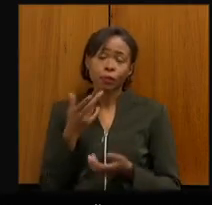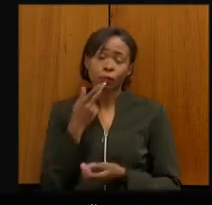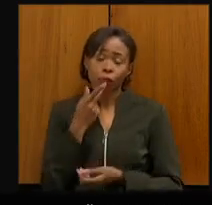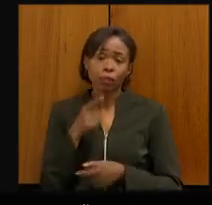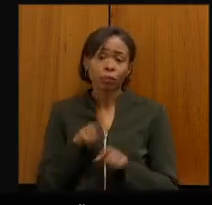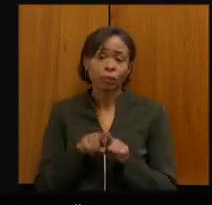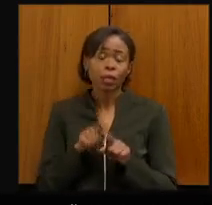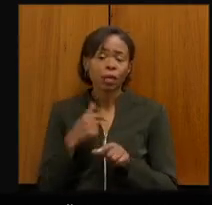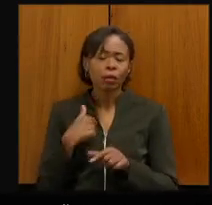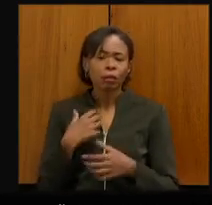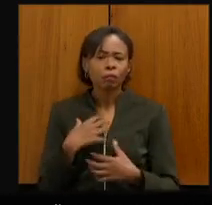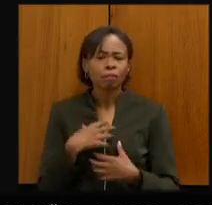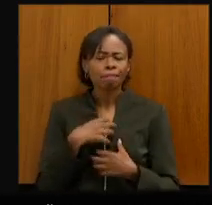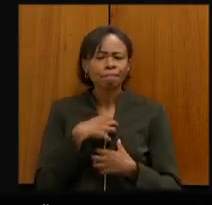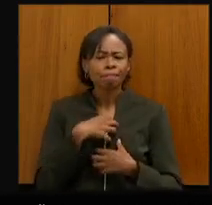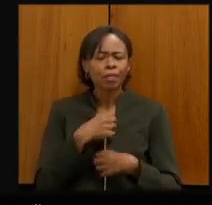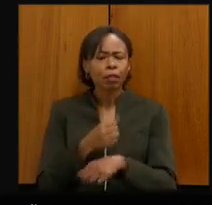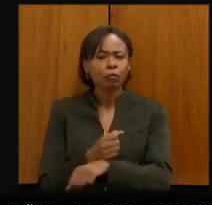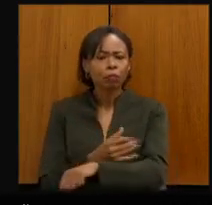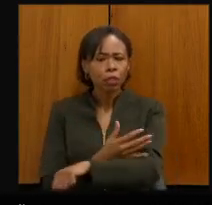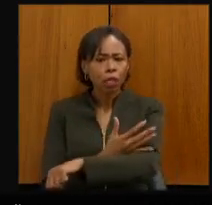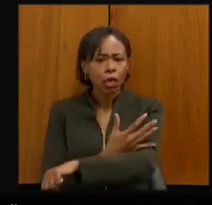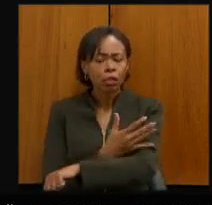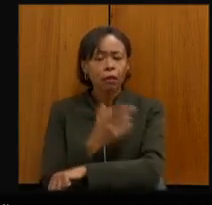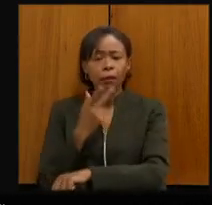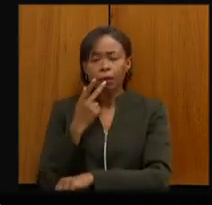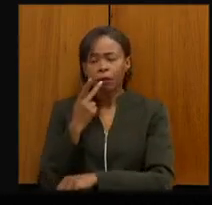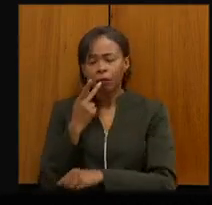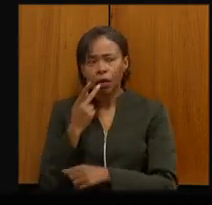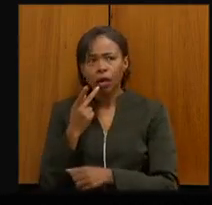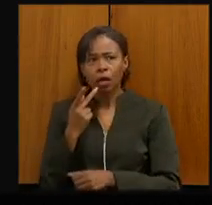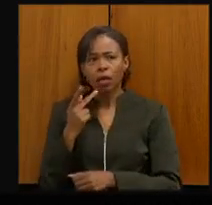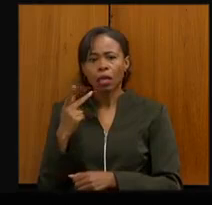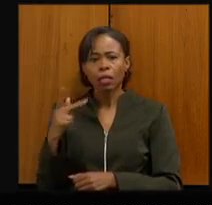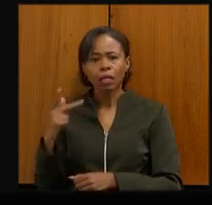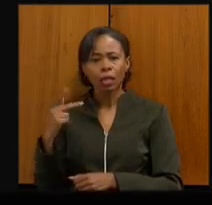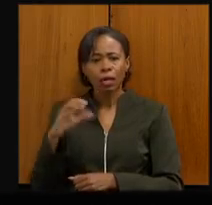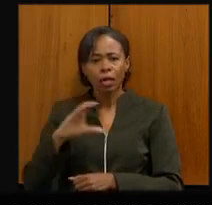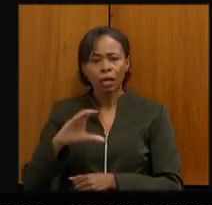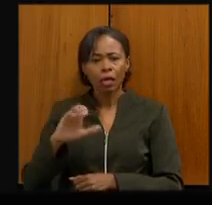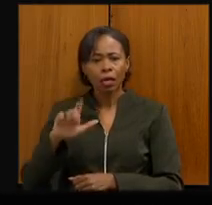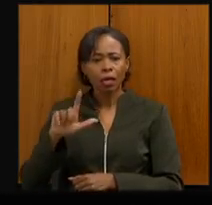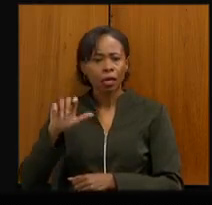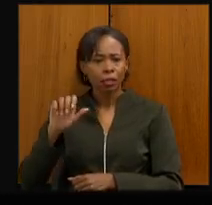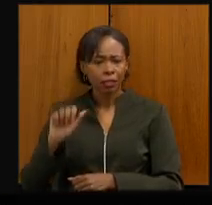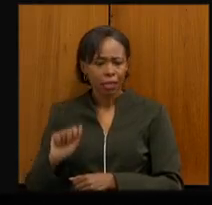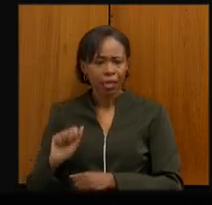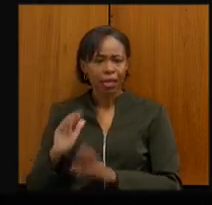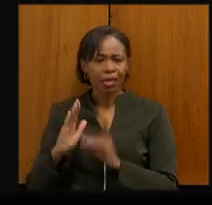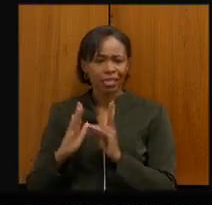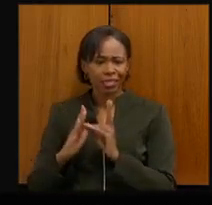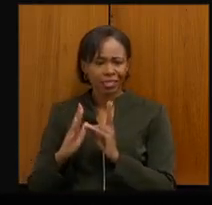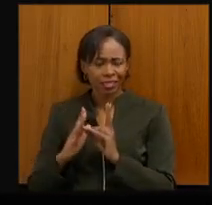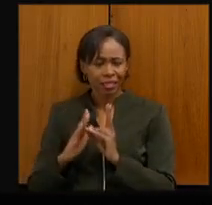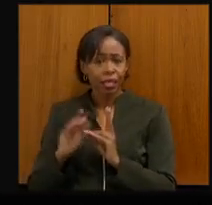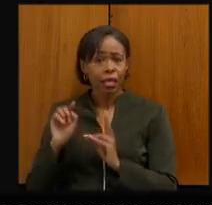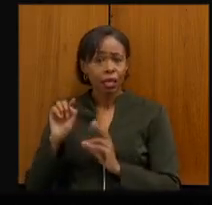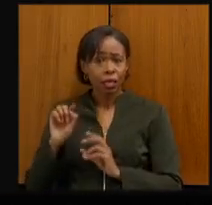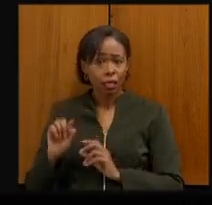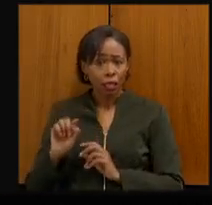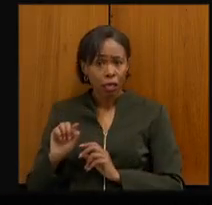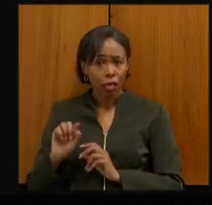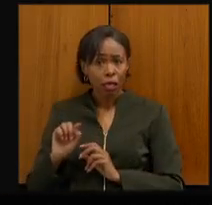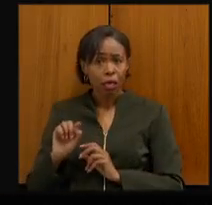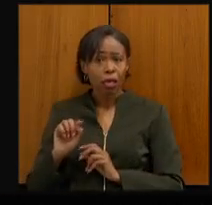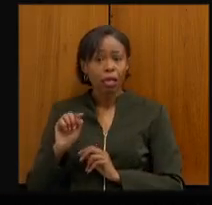né que me emocionaram muito as falas né a fala da da séria né que a gente de certa forma viu crescer aqui